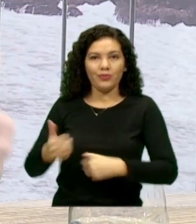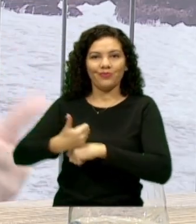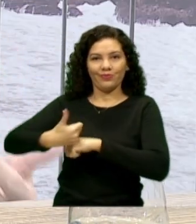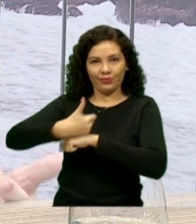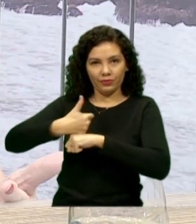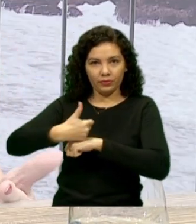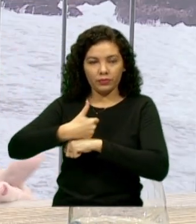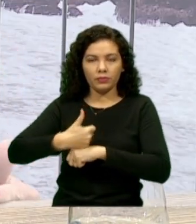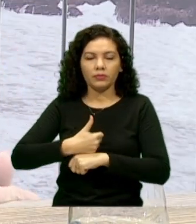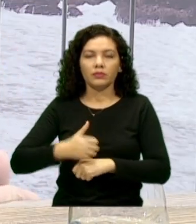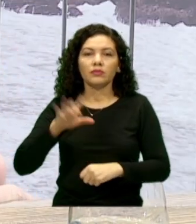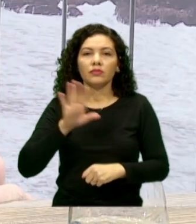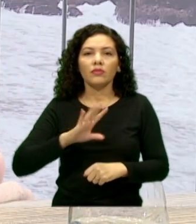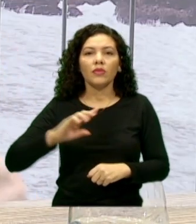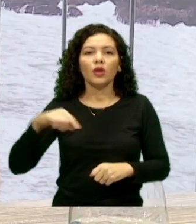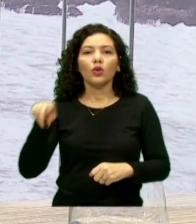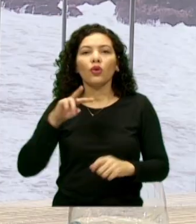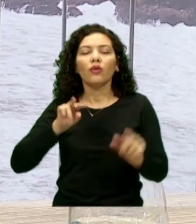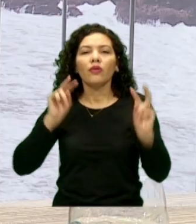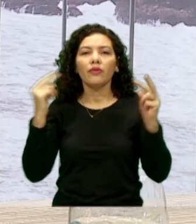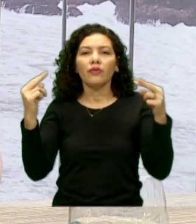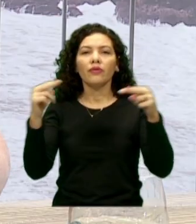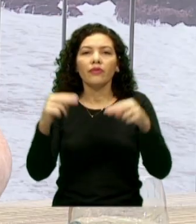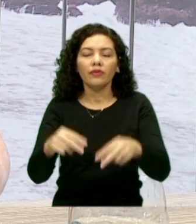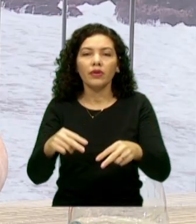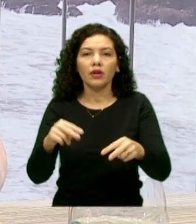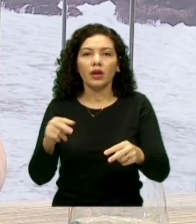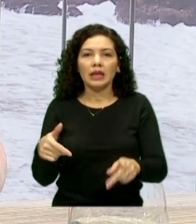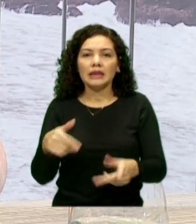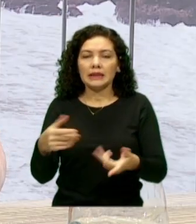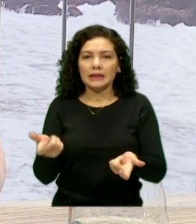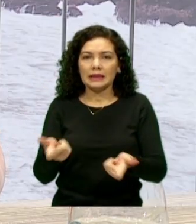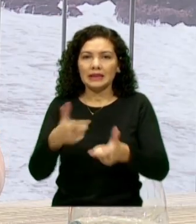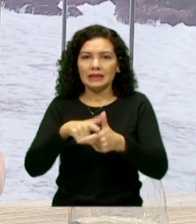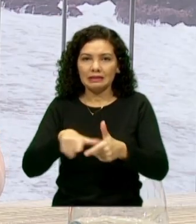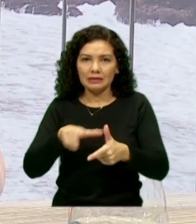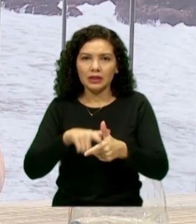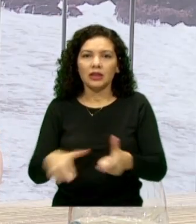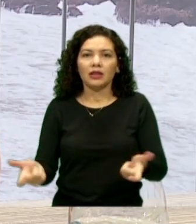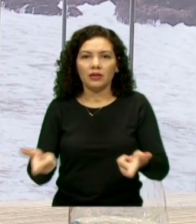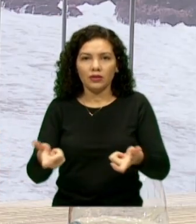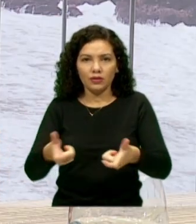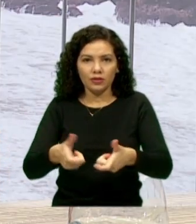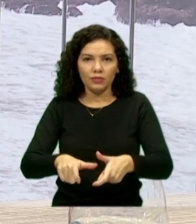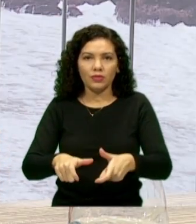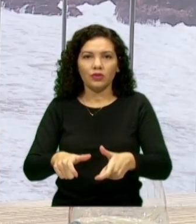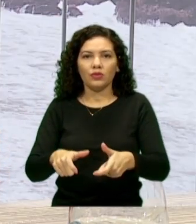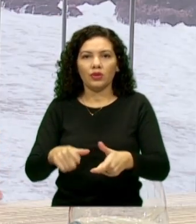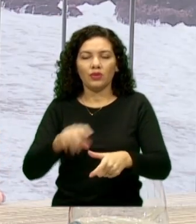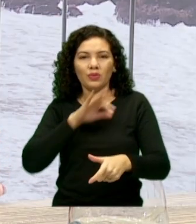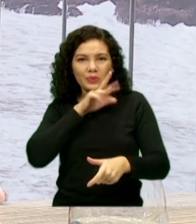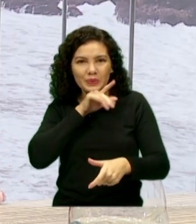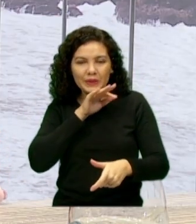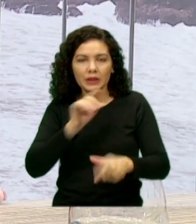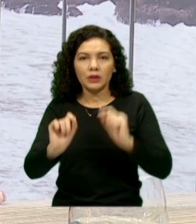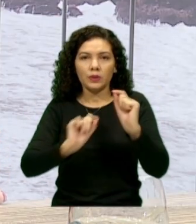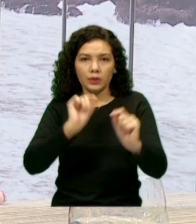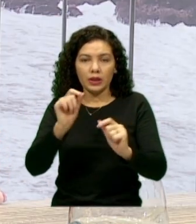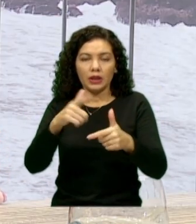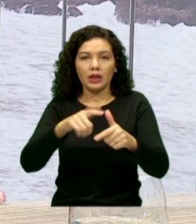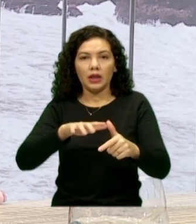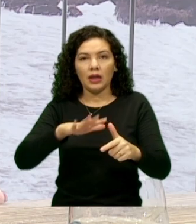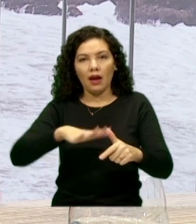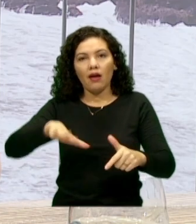que nós vemos é que com a precarização do trabalho, a gente está